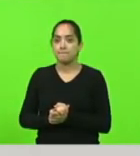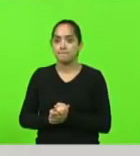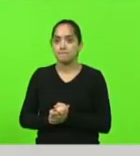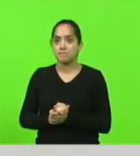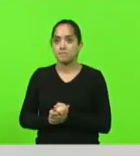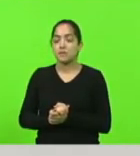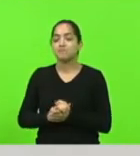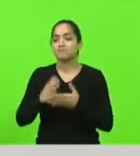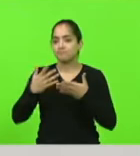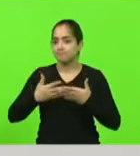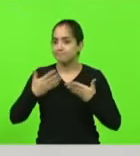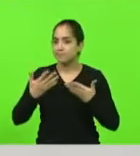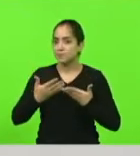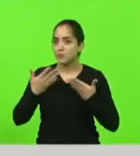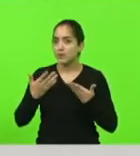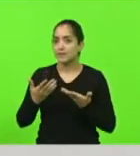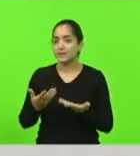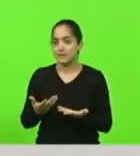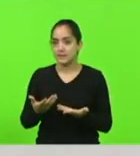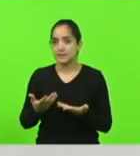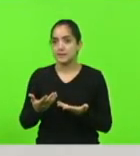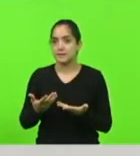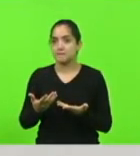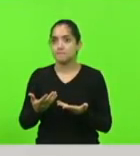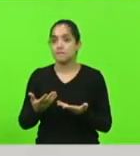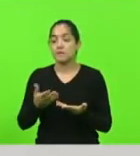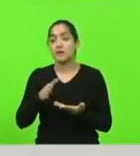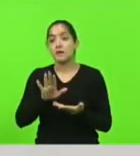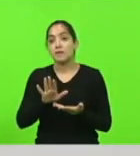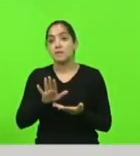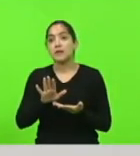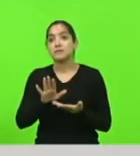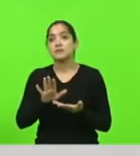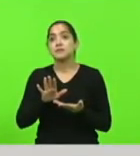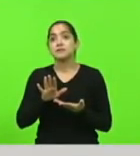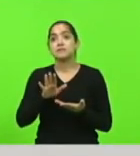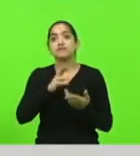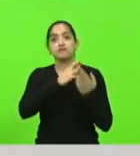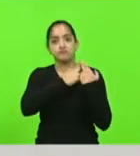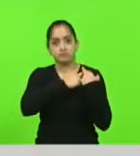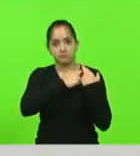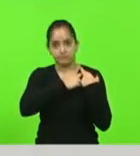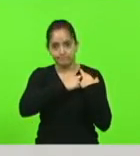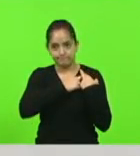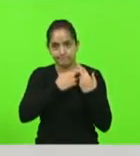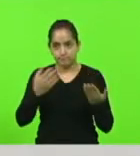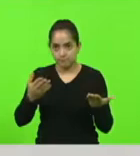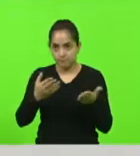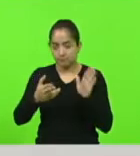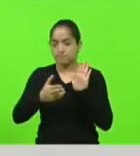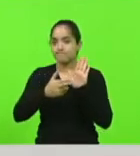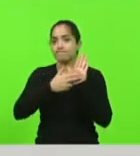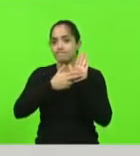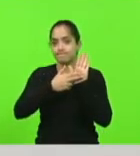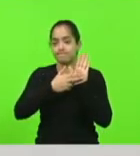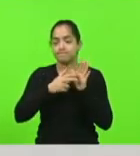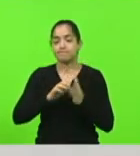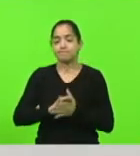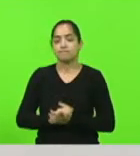com alegria, mas também com um senso de muita responsabilidade que tomo posse aqui hoje nesse